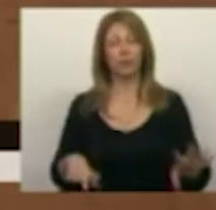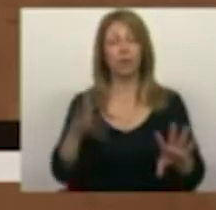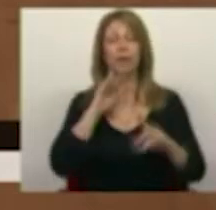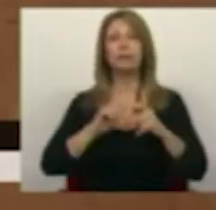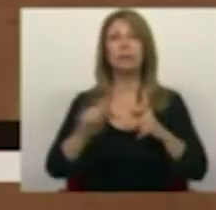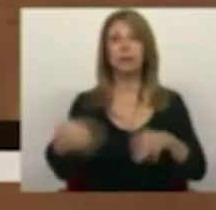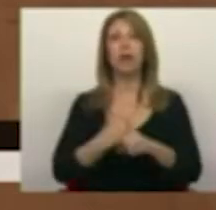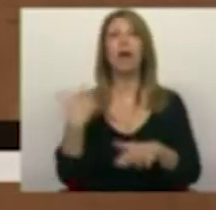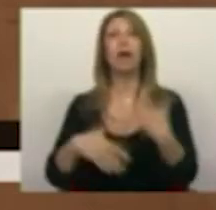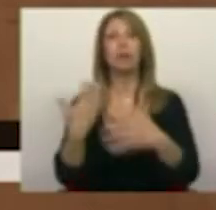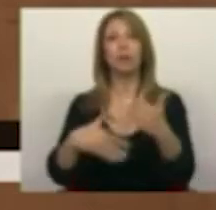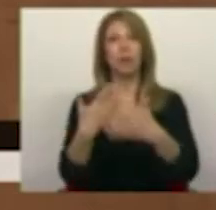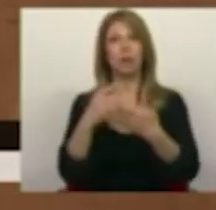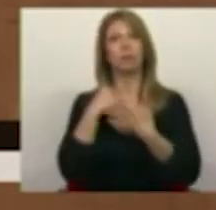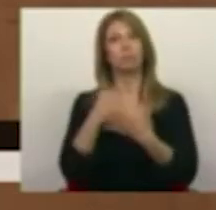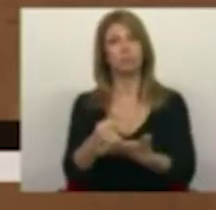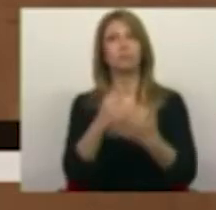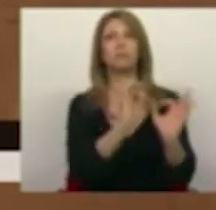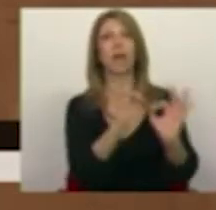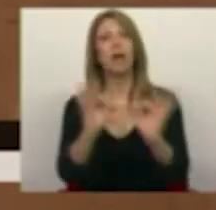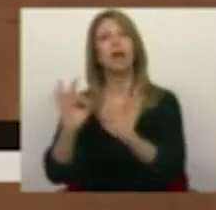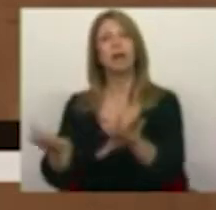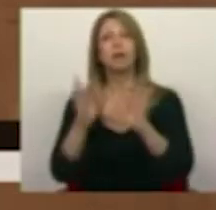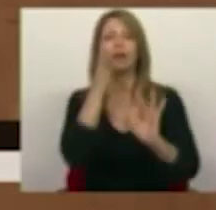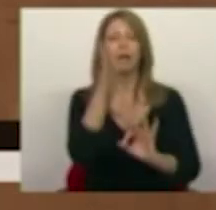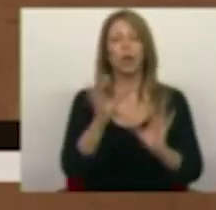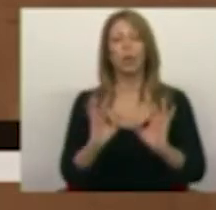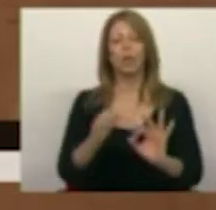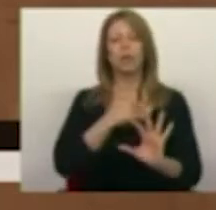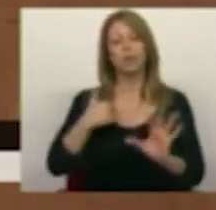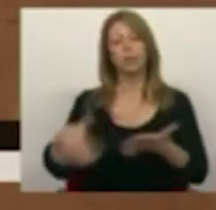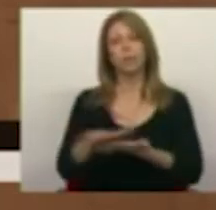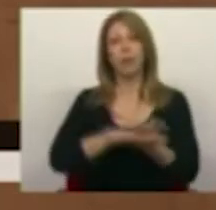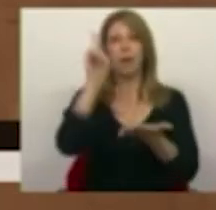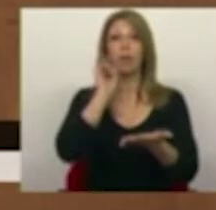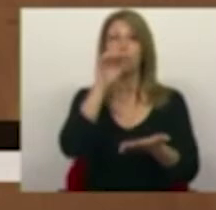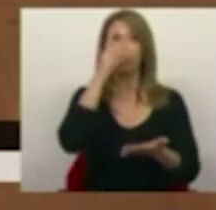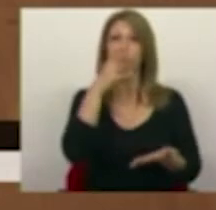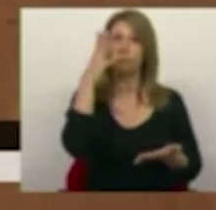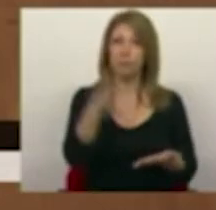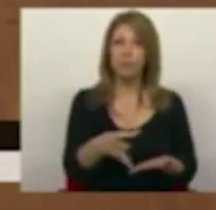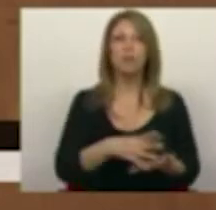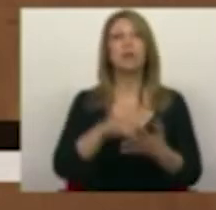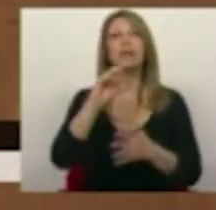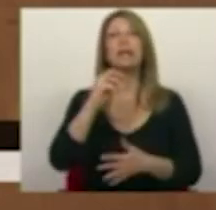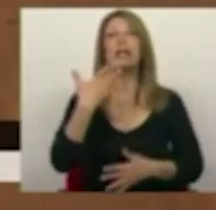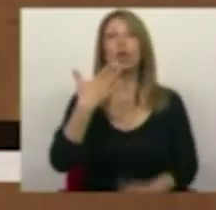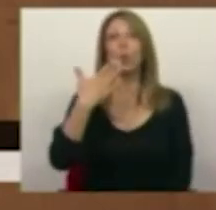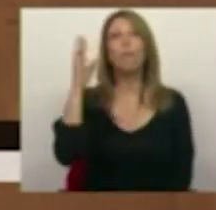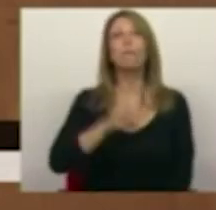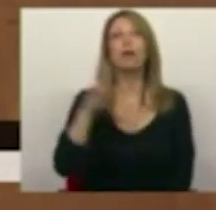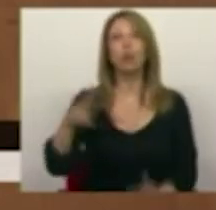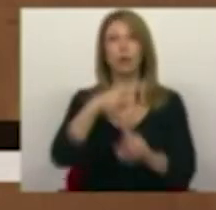atividade assistencial, conforme já temos referido. Nos cuidados de saúde primários, importa recordar, foram realizadas